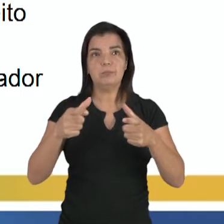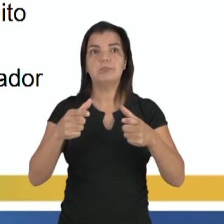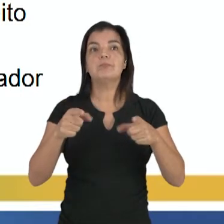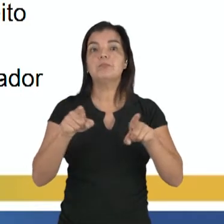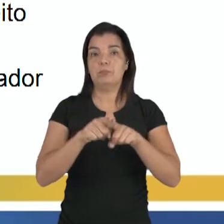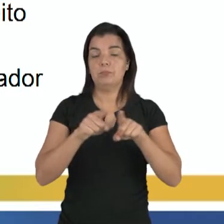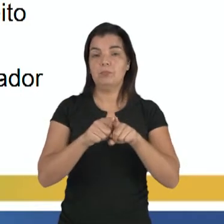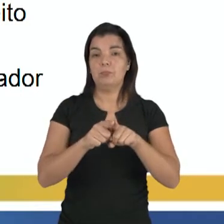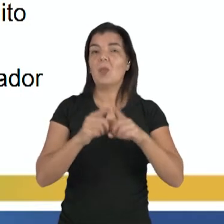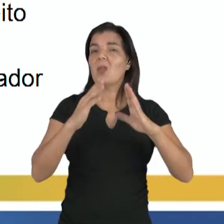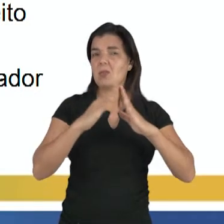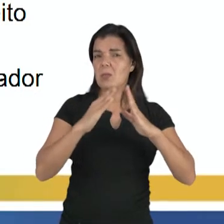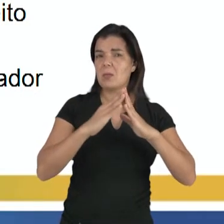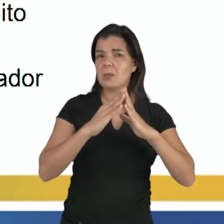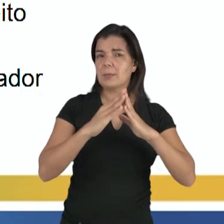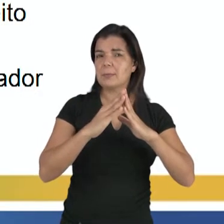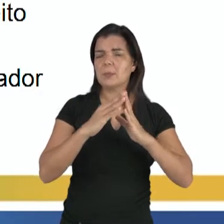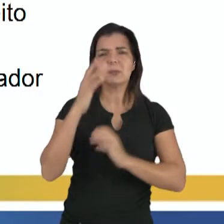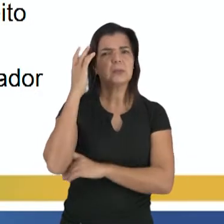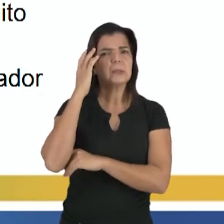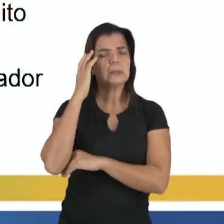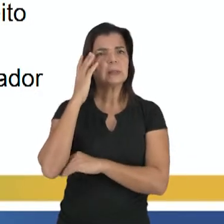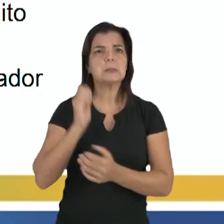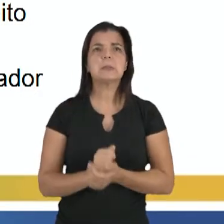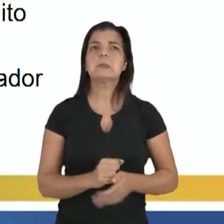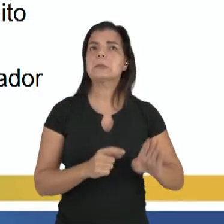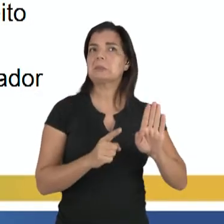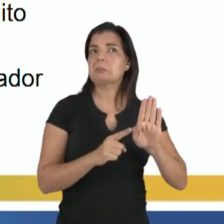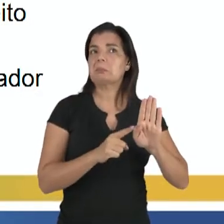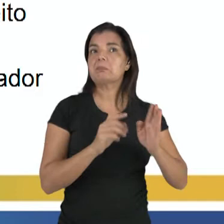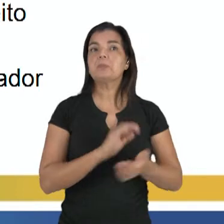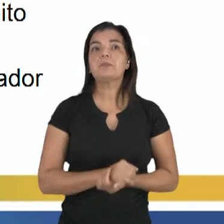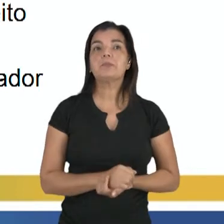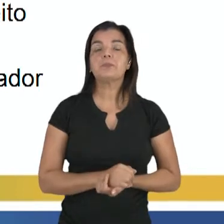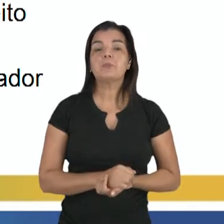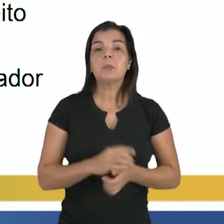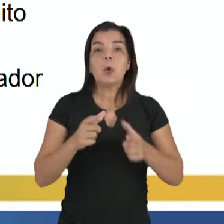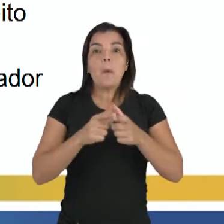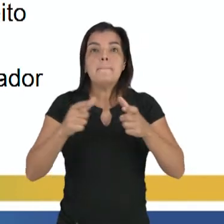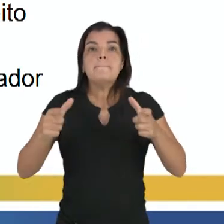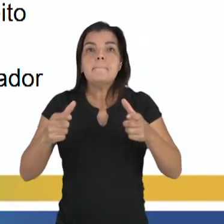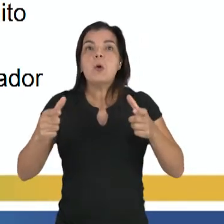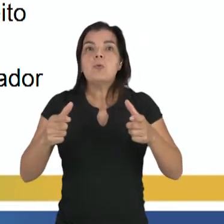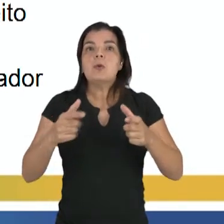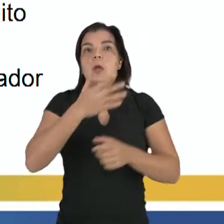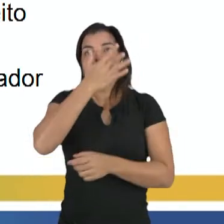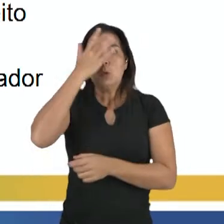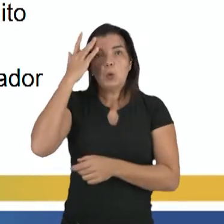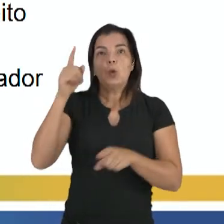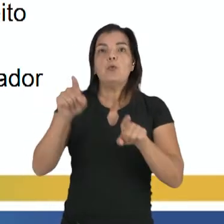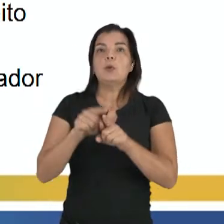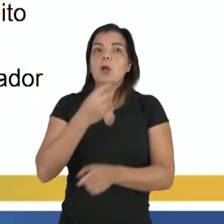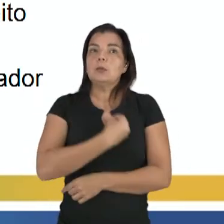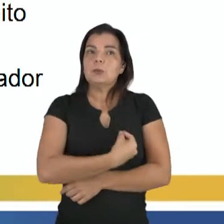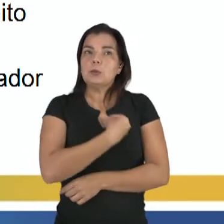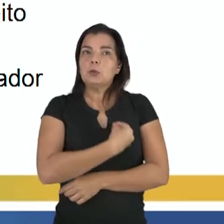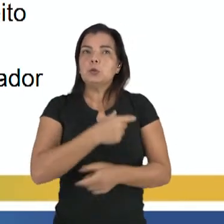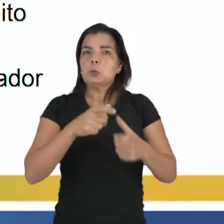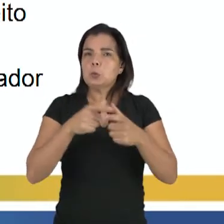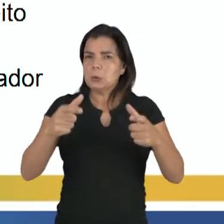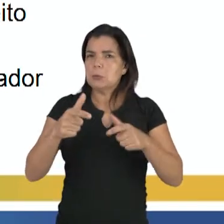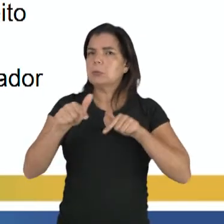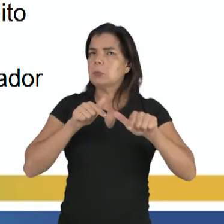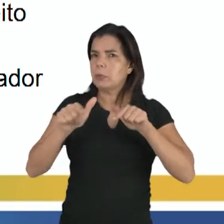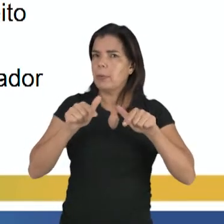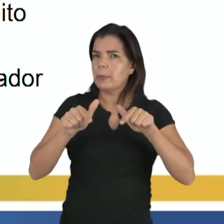aumento da especulação imobiliária? Será, gente? Não tem nada a ver, né? Direcionamento maior do fluxo de pessoas devido à existência